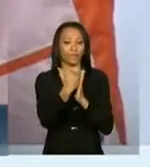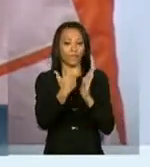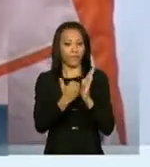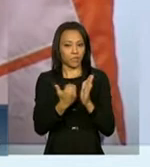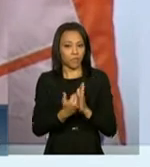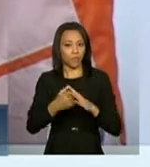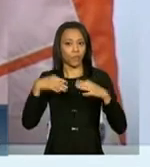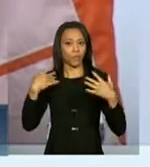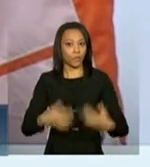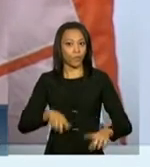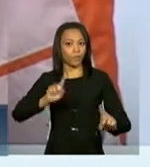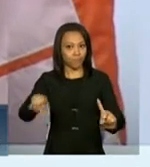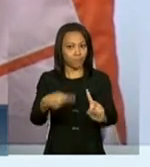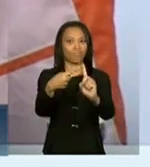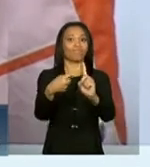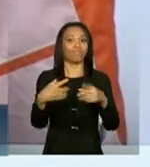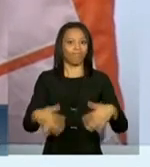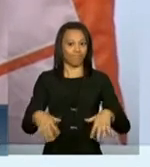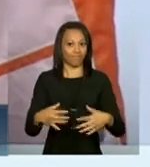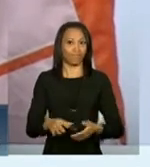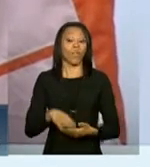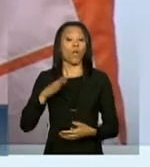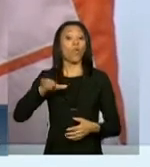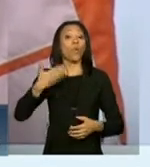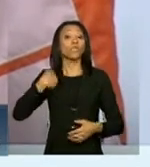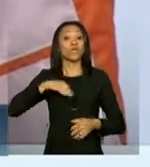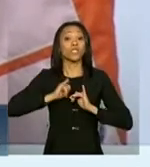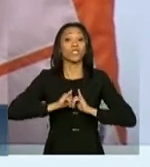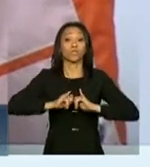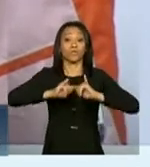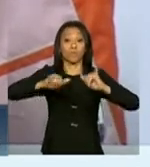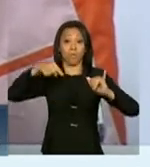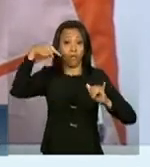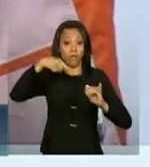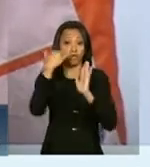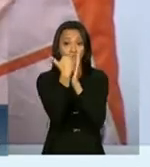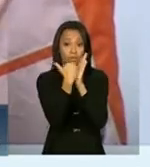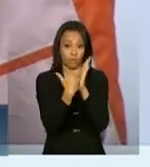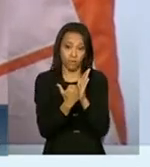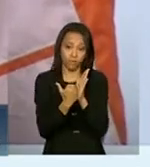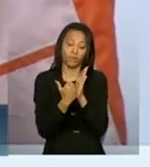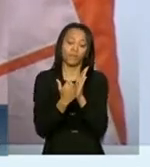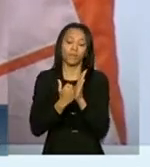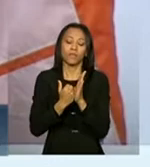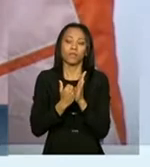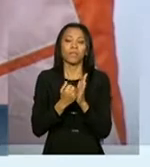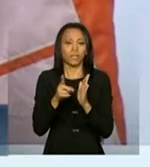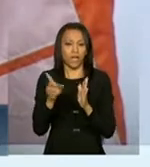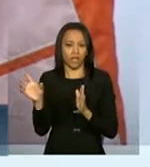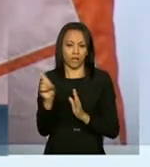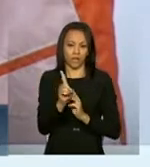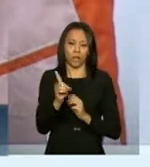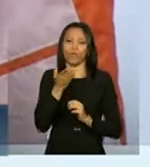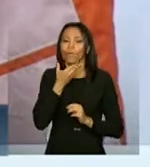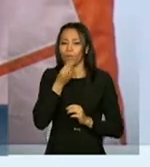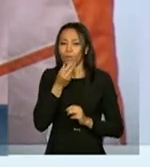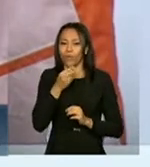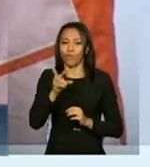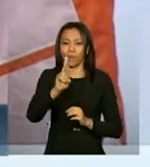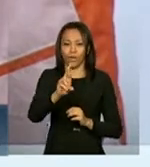mais ousados. Quando nós lançamos esse programa, e aí o Robson sabe